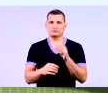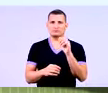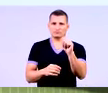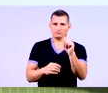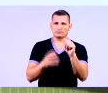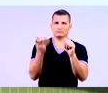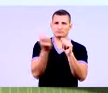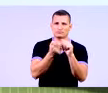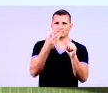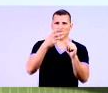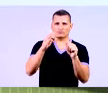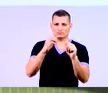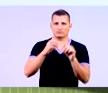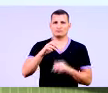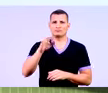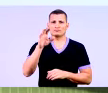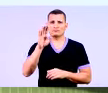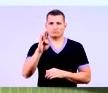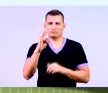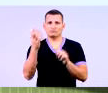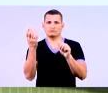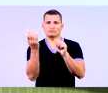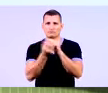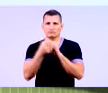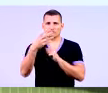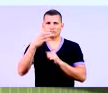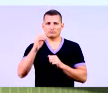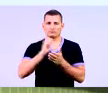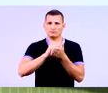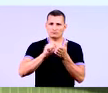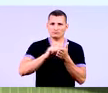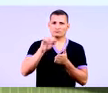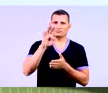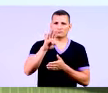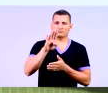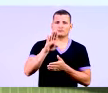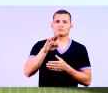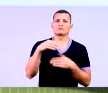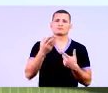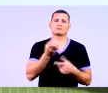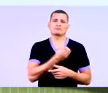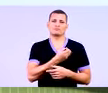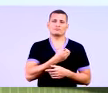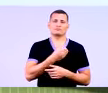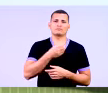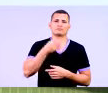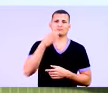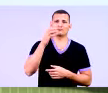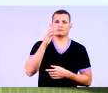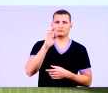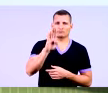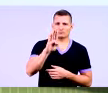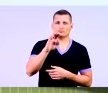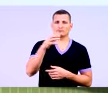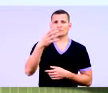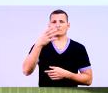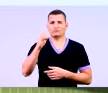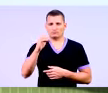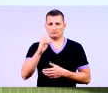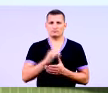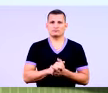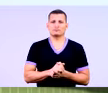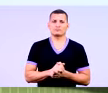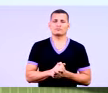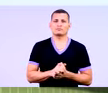b recebe 40 escreva b qual é o valor de b49 segunda atividade é um pequeno algoritmo que